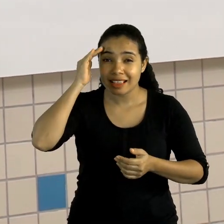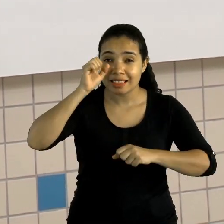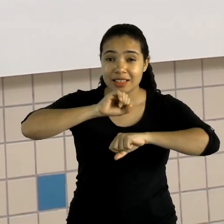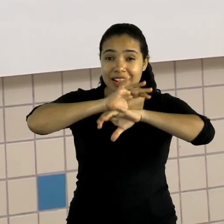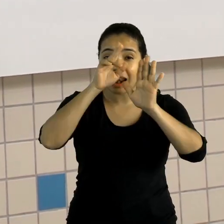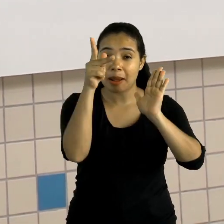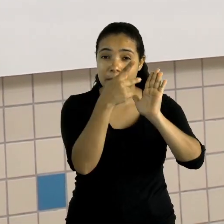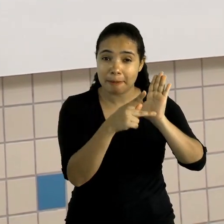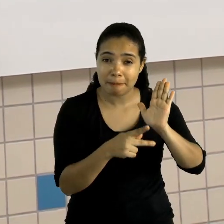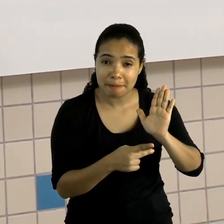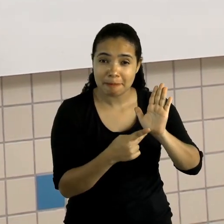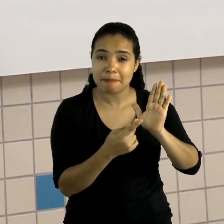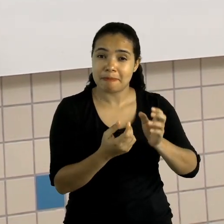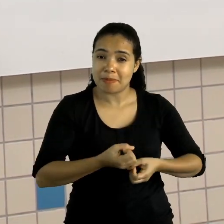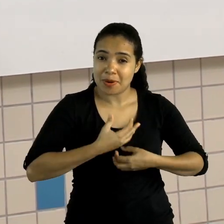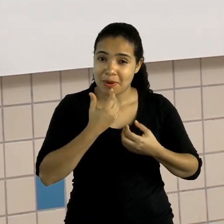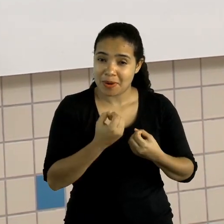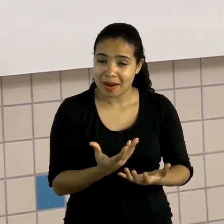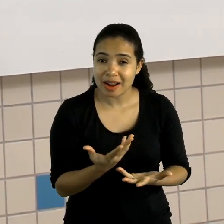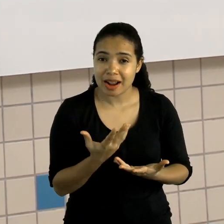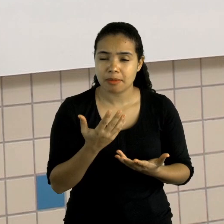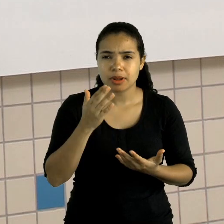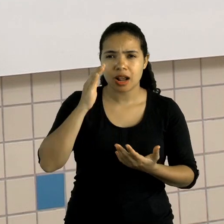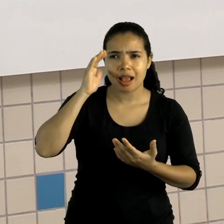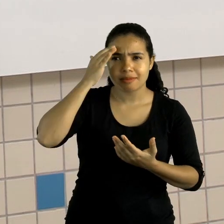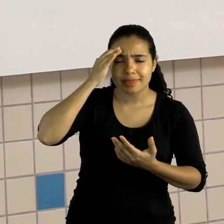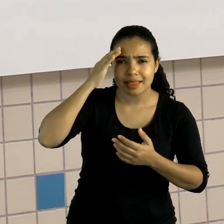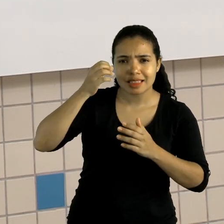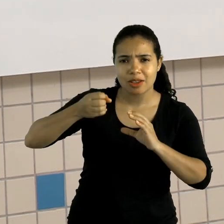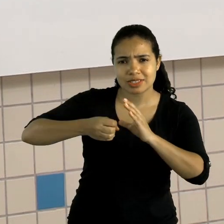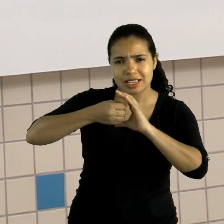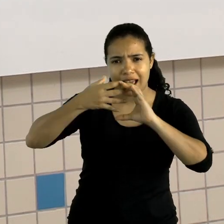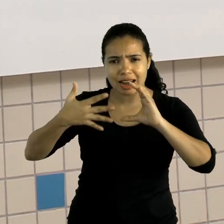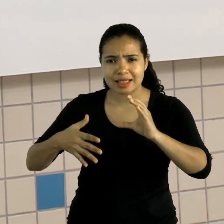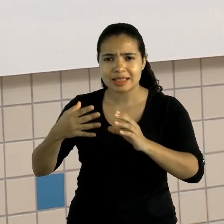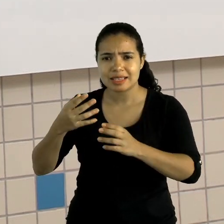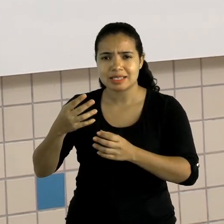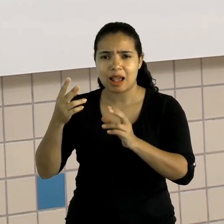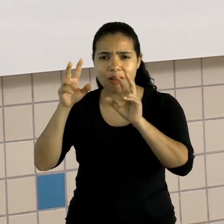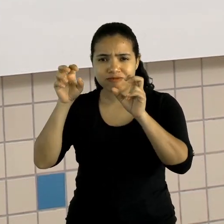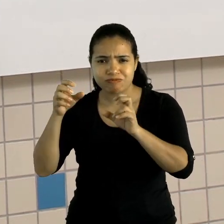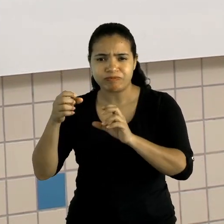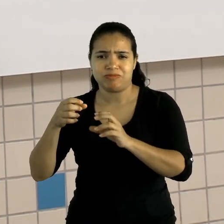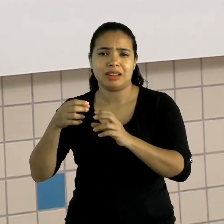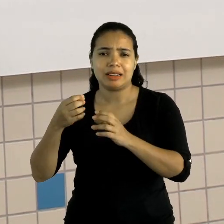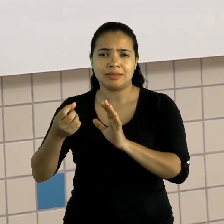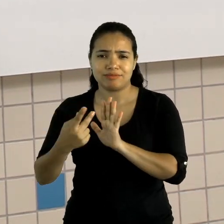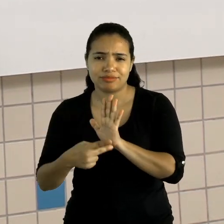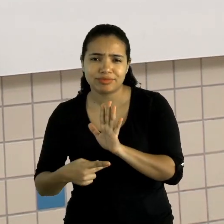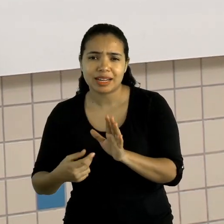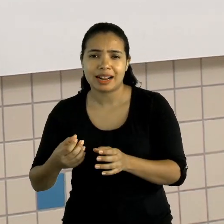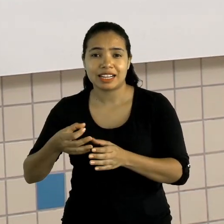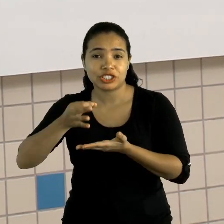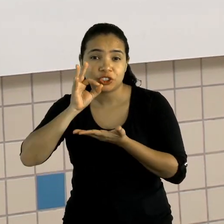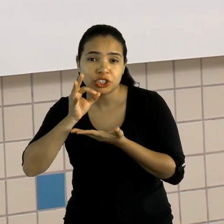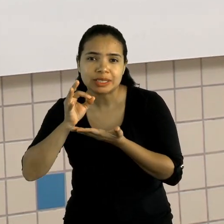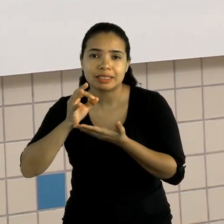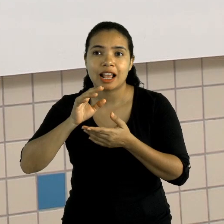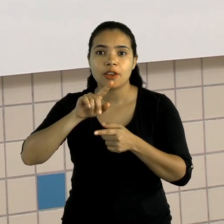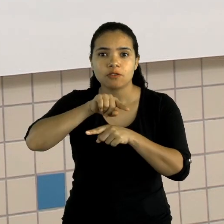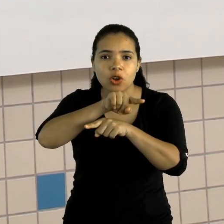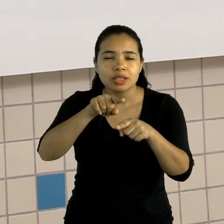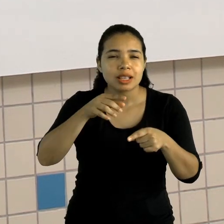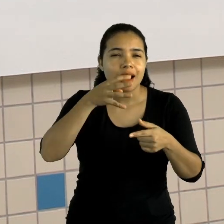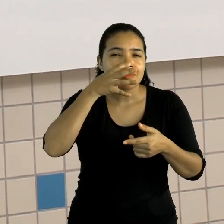as características lá naquele poema da xícara? Ficou fácil agora, não ficou? Toda vez que você observar um poema concreto por